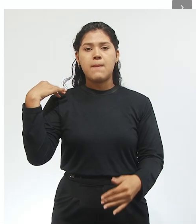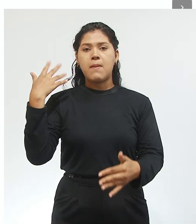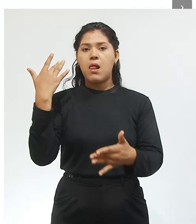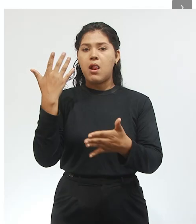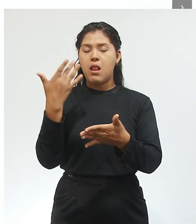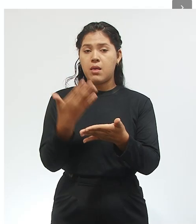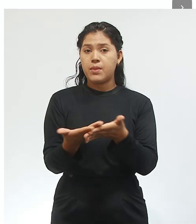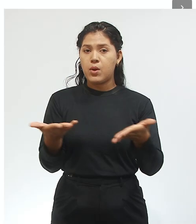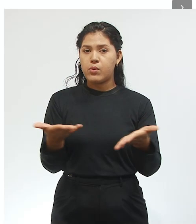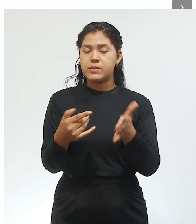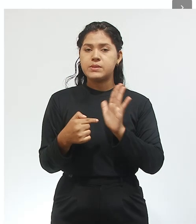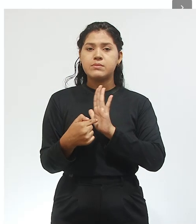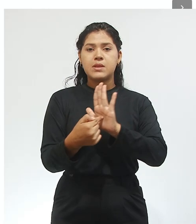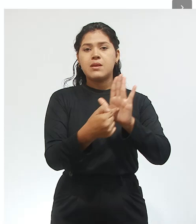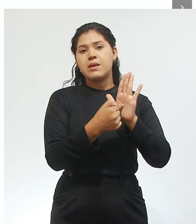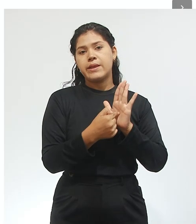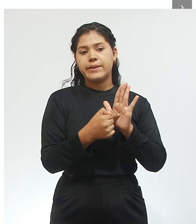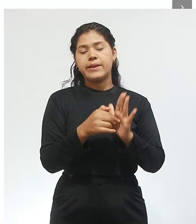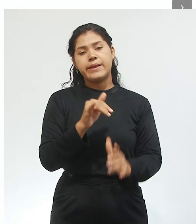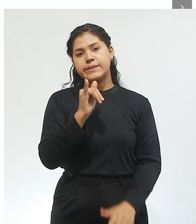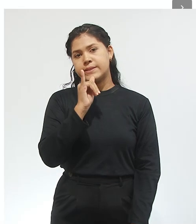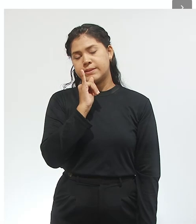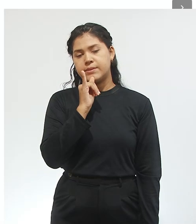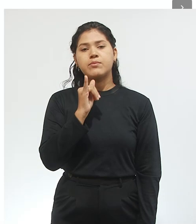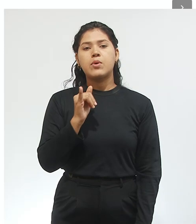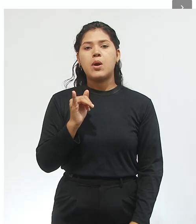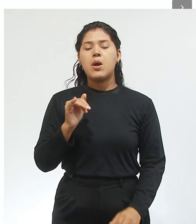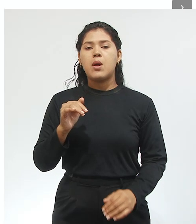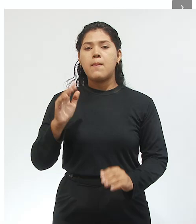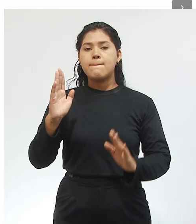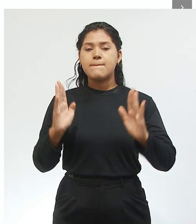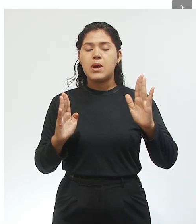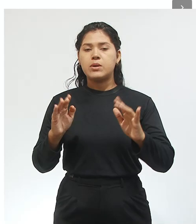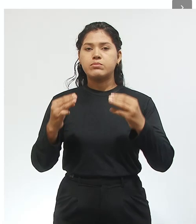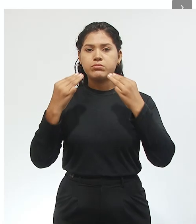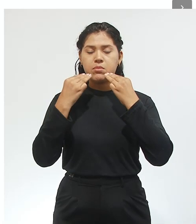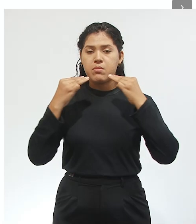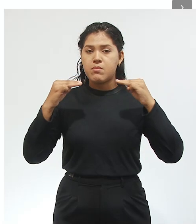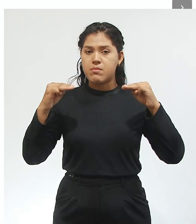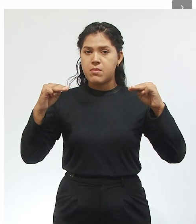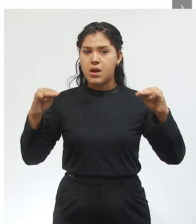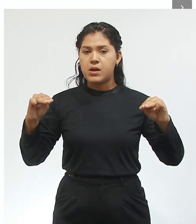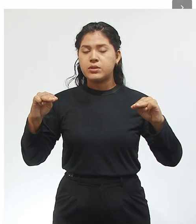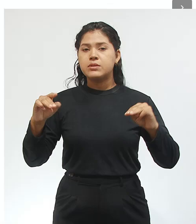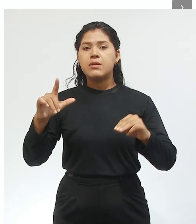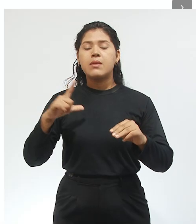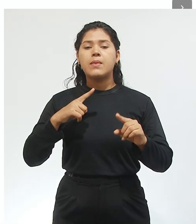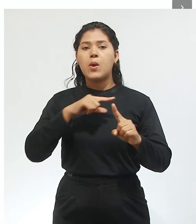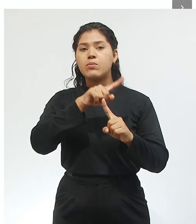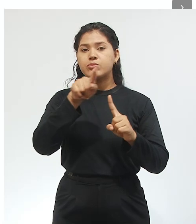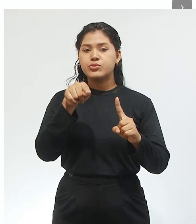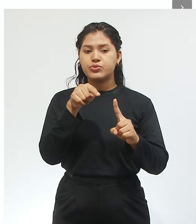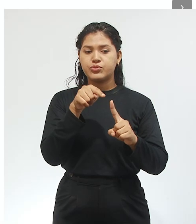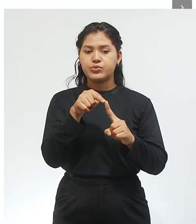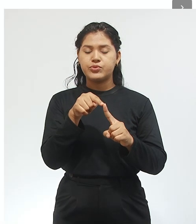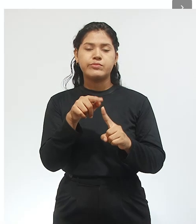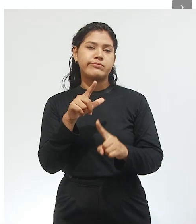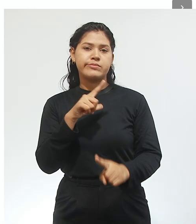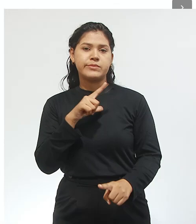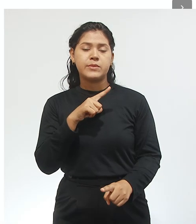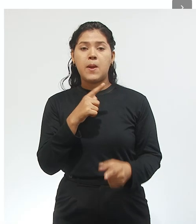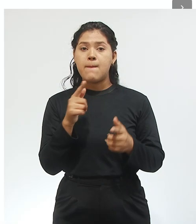nas campanhas públicas, né? Na campanha de marketing comercial, um dos resultados,